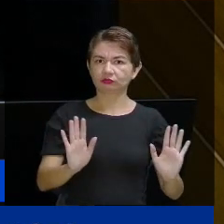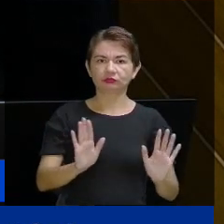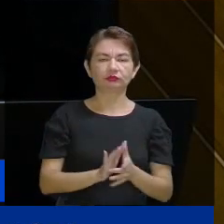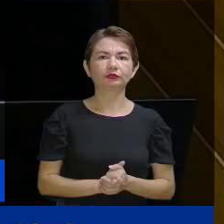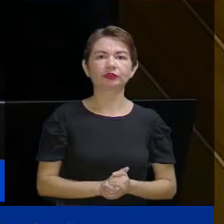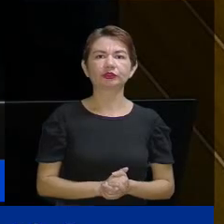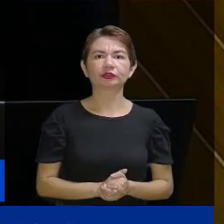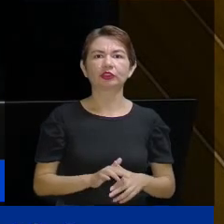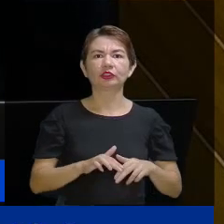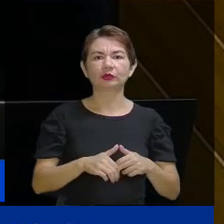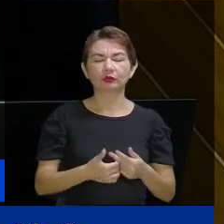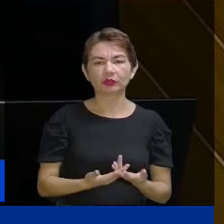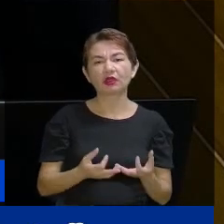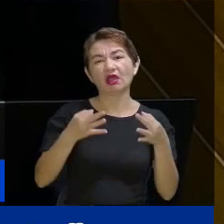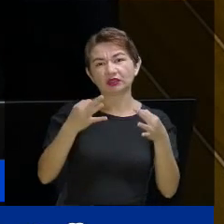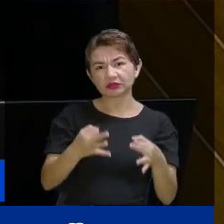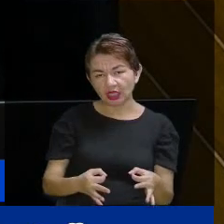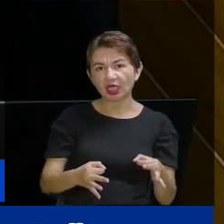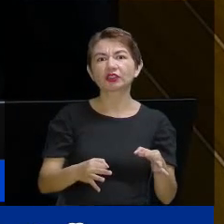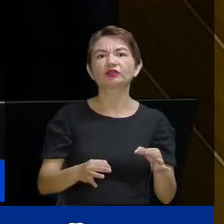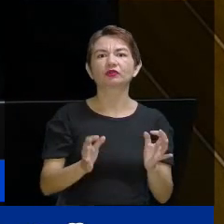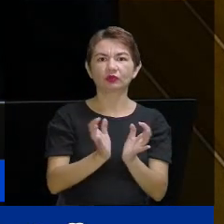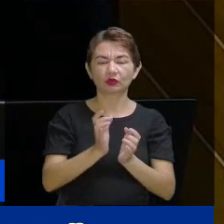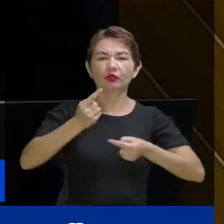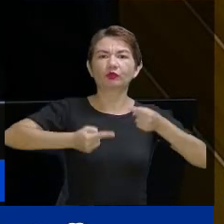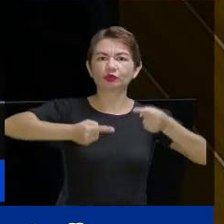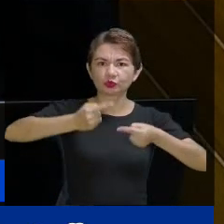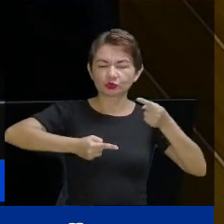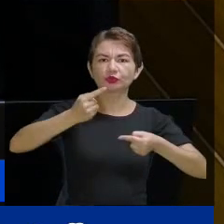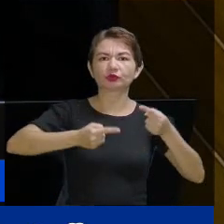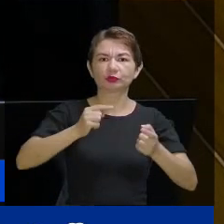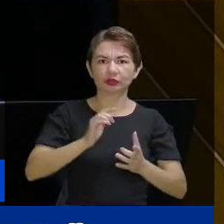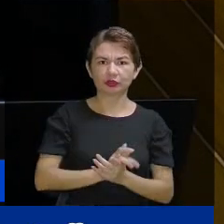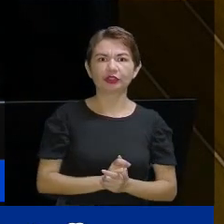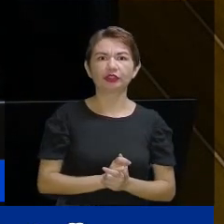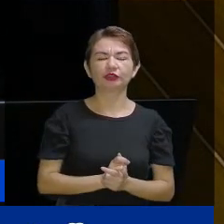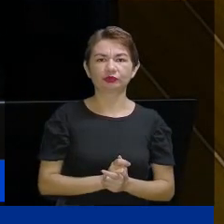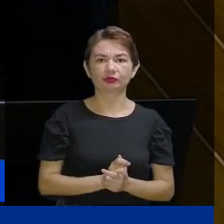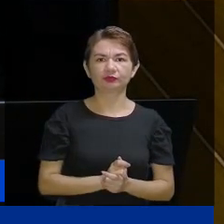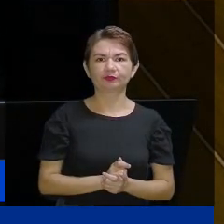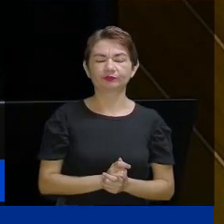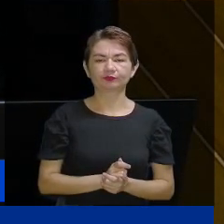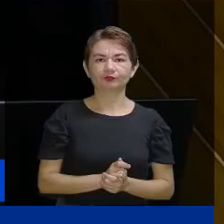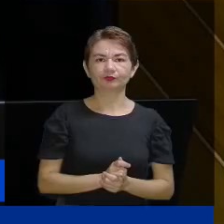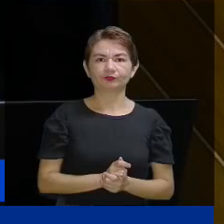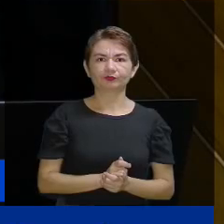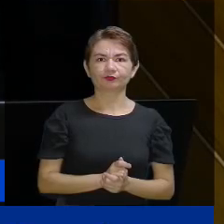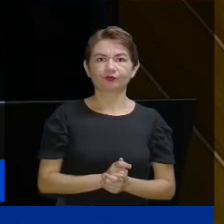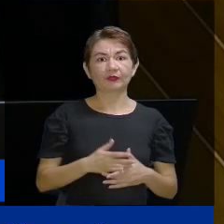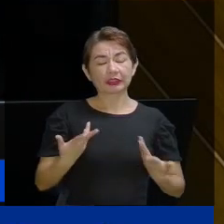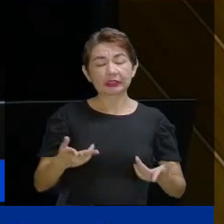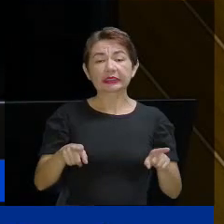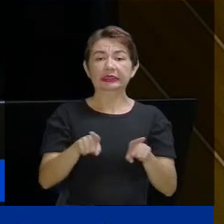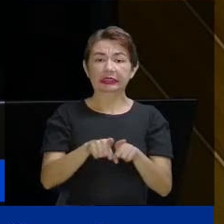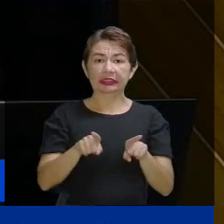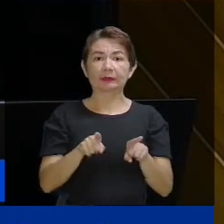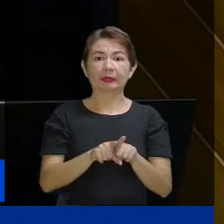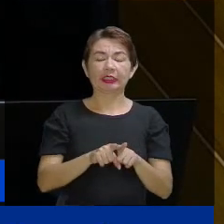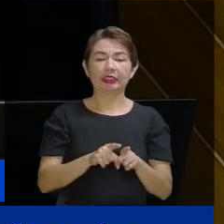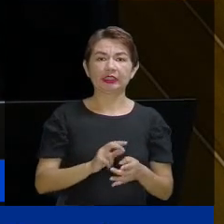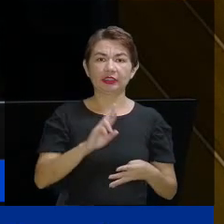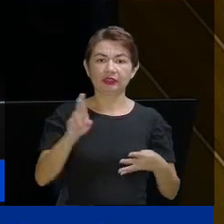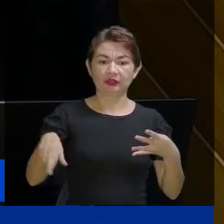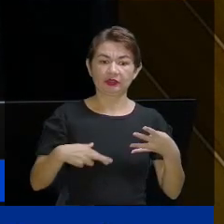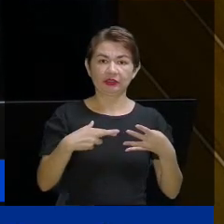como no caso da legitimidade da coligação, tornando injustificável o argumento de omissão. Sustentou, por fim, que o